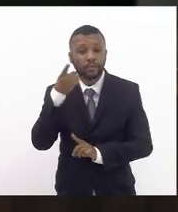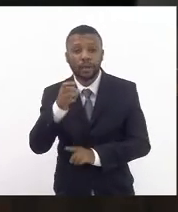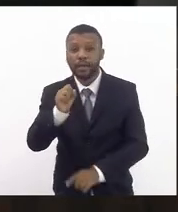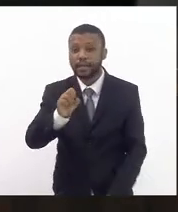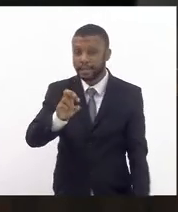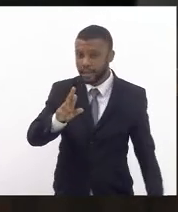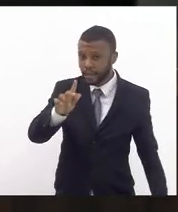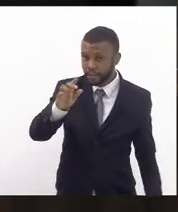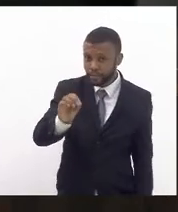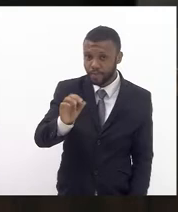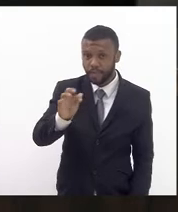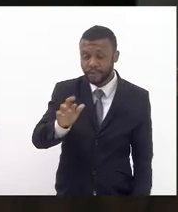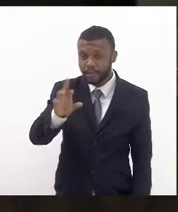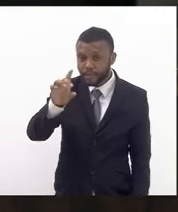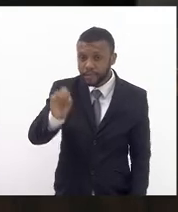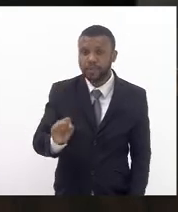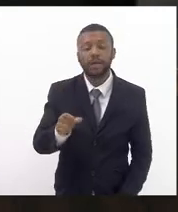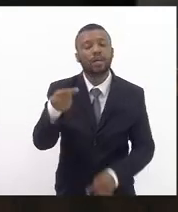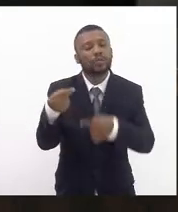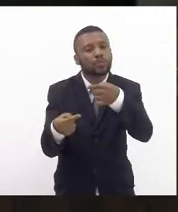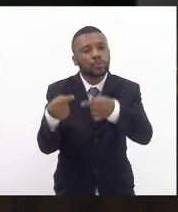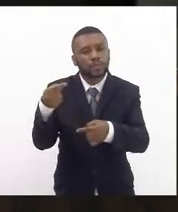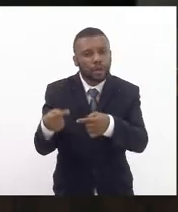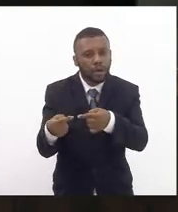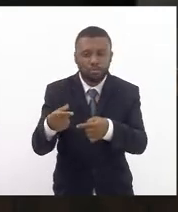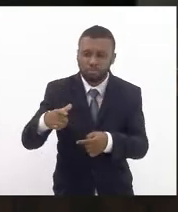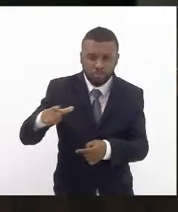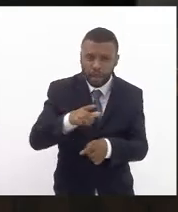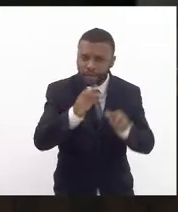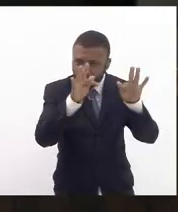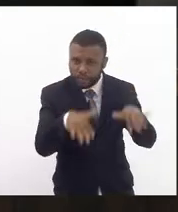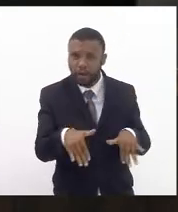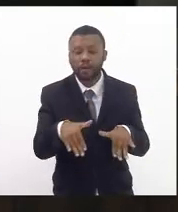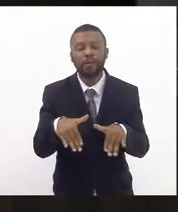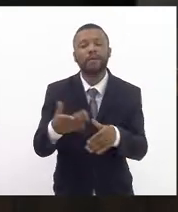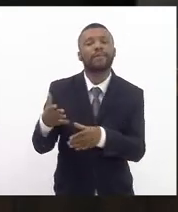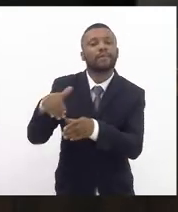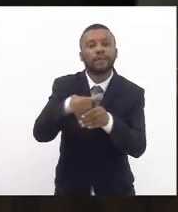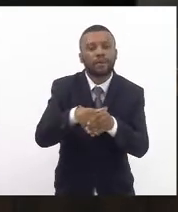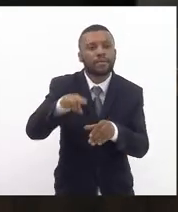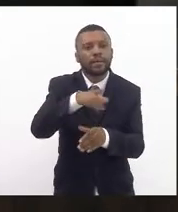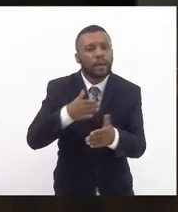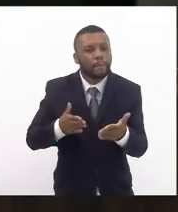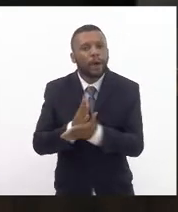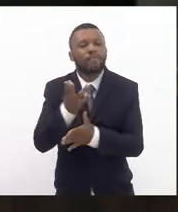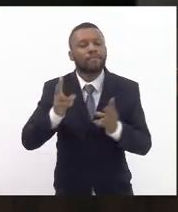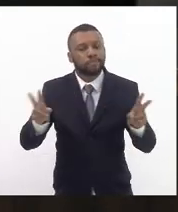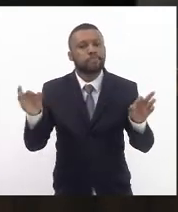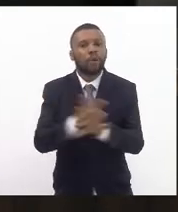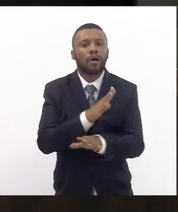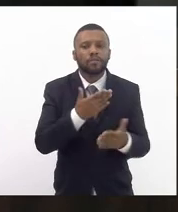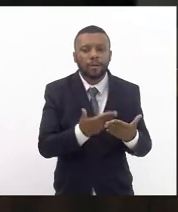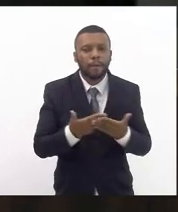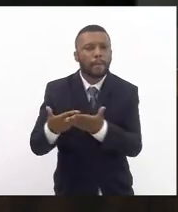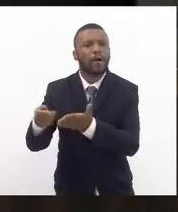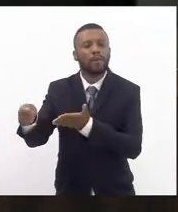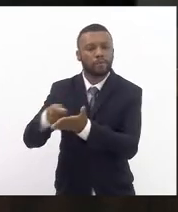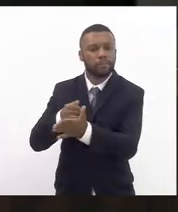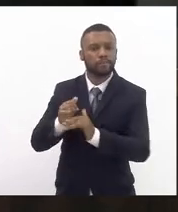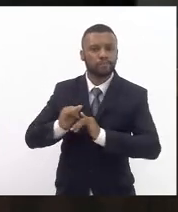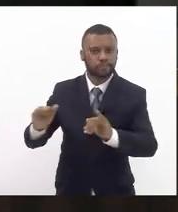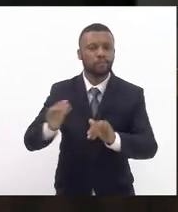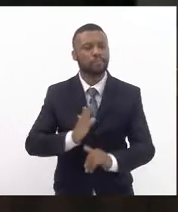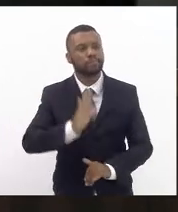Em discussão, não havendo quem queira discutir, encerra da discussão. Em votação, senhores que aprovam, permaneçam como estão, aprovado, vai à promulgação.